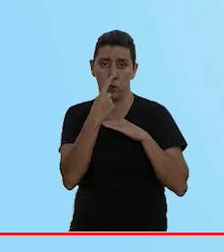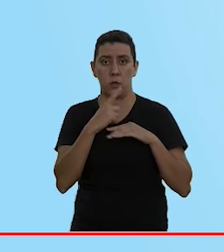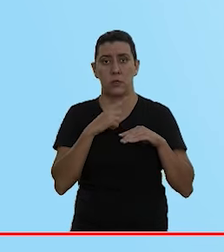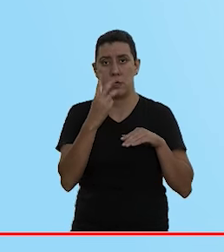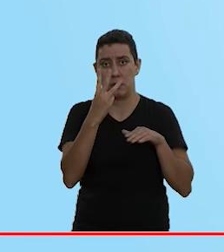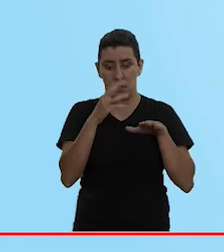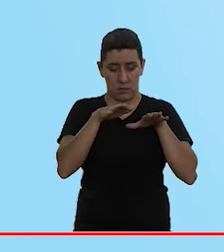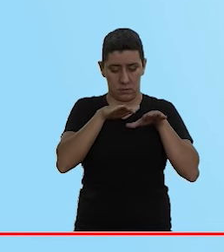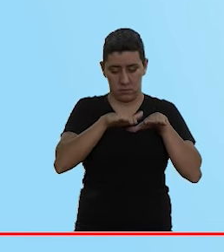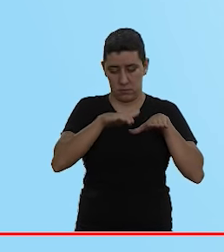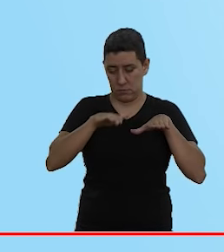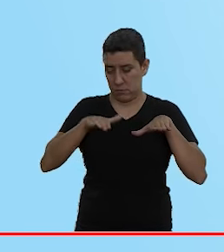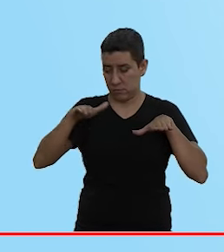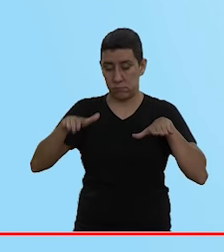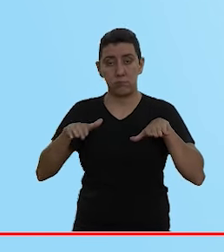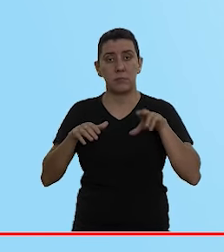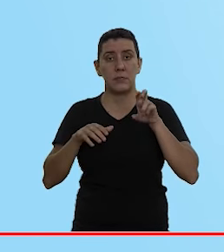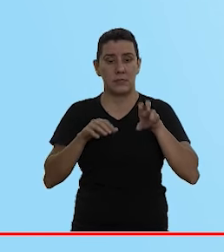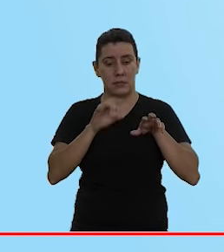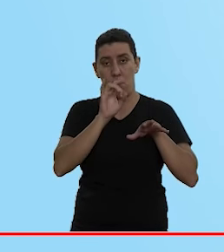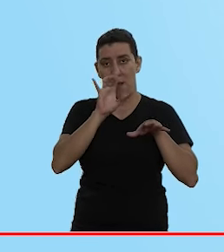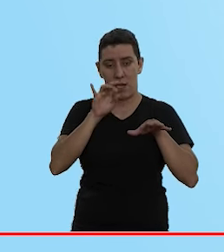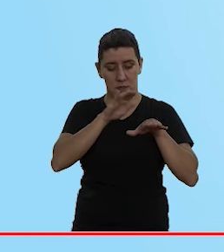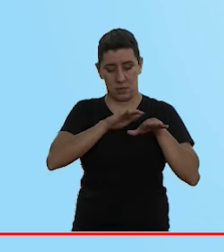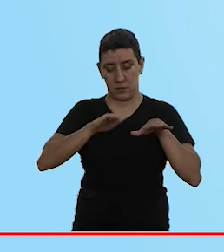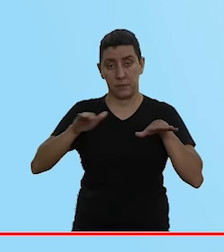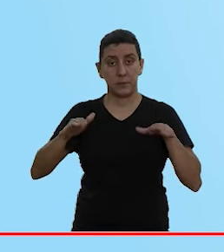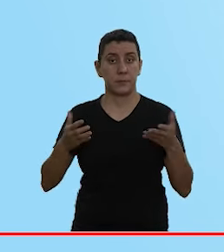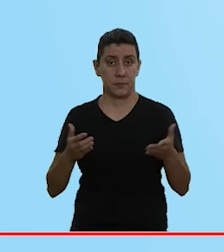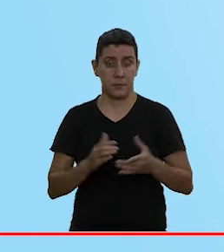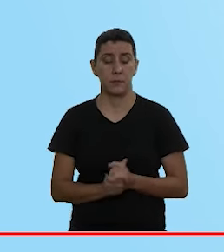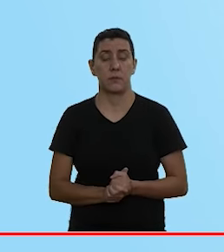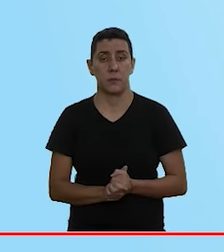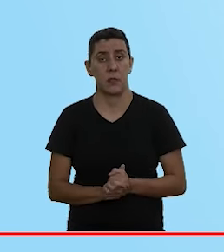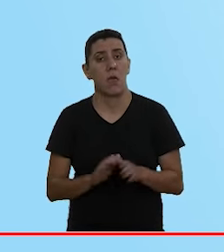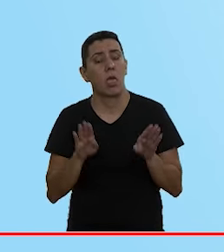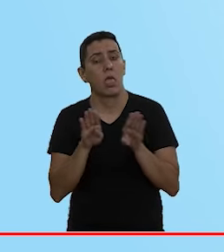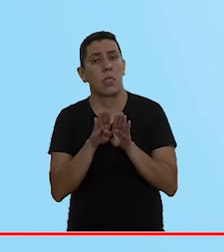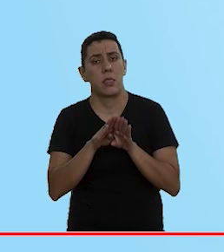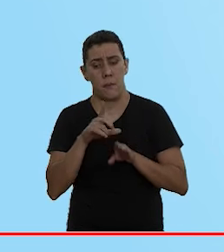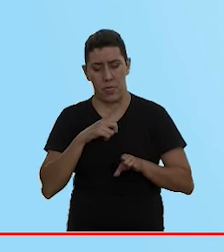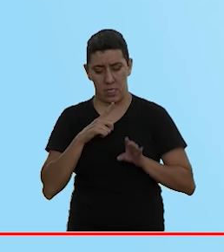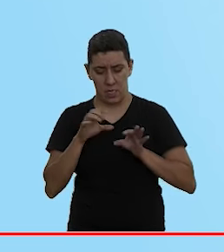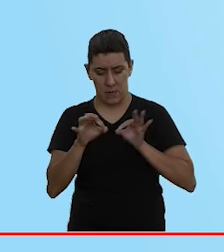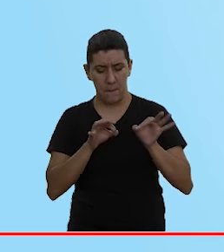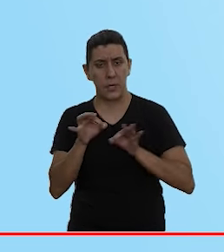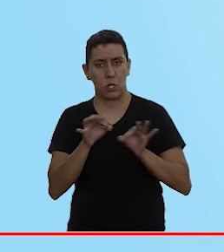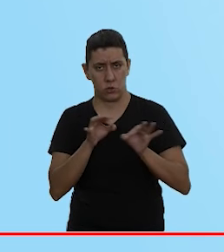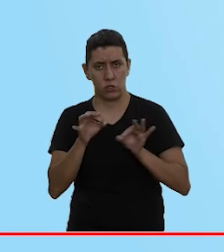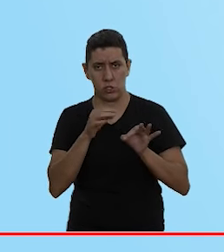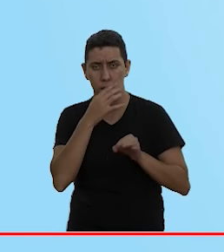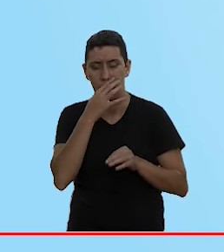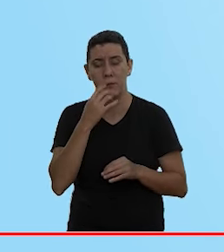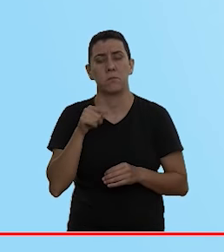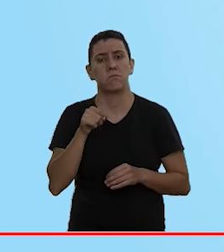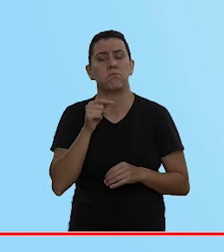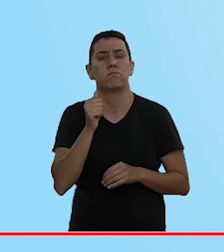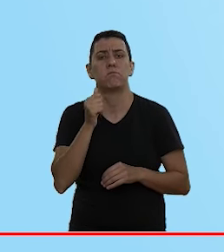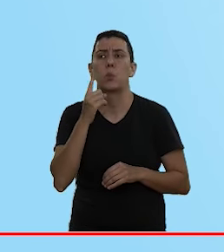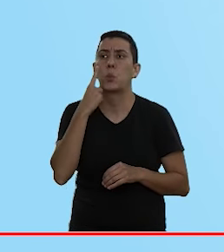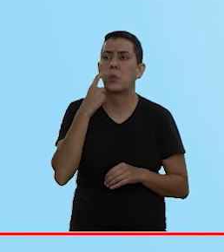5 kWh cada, tá? E uma configuração interessante aqui